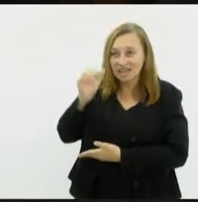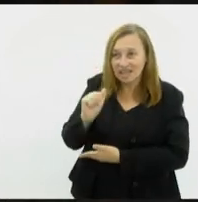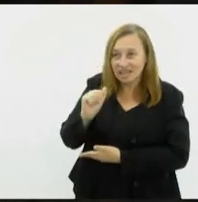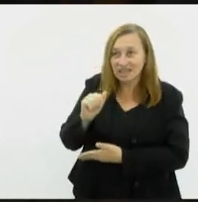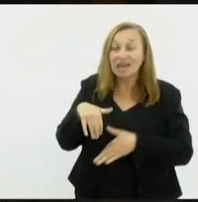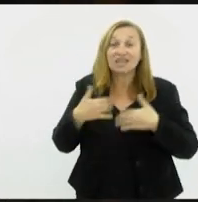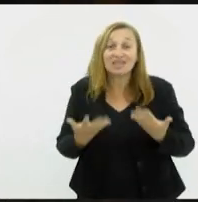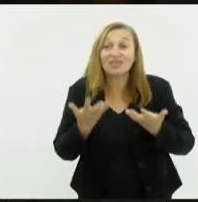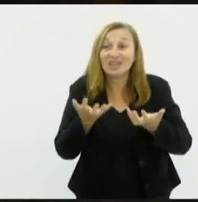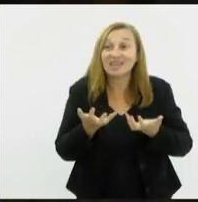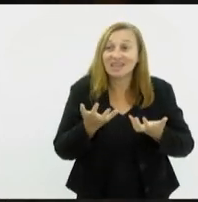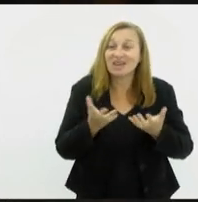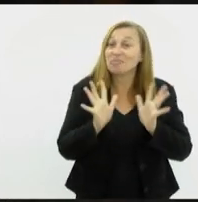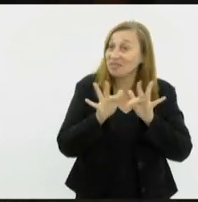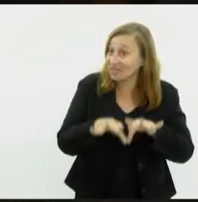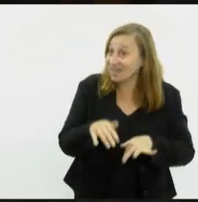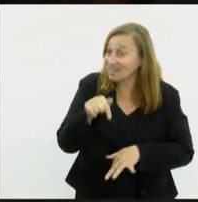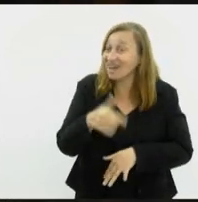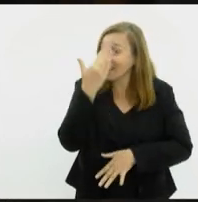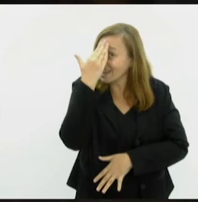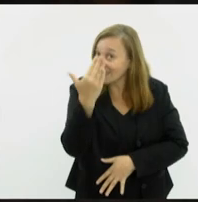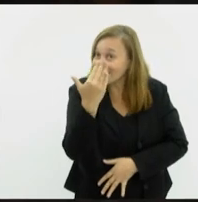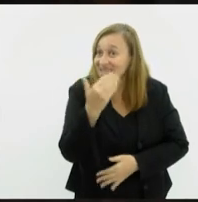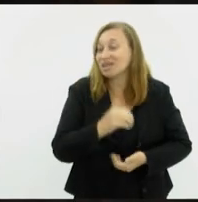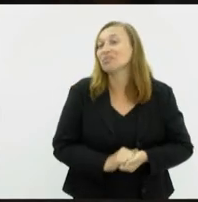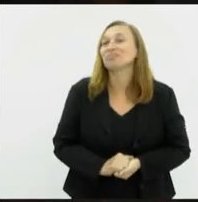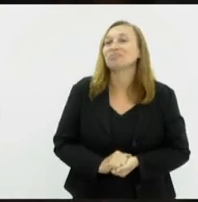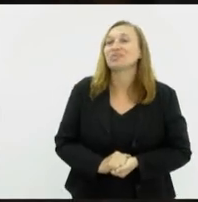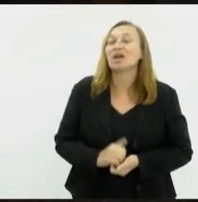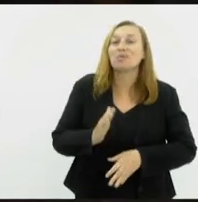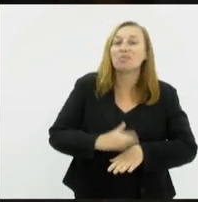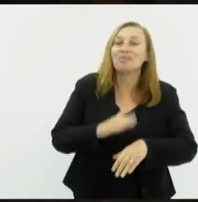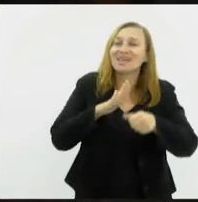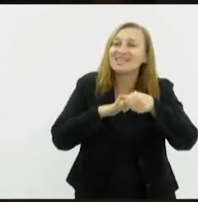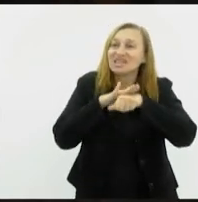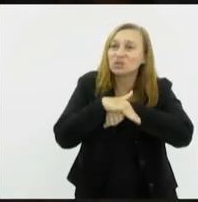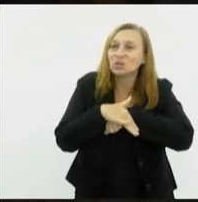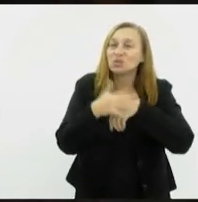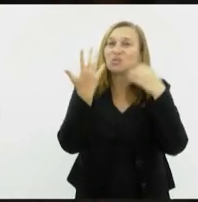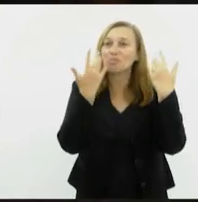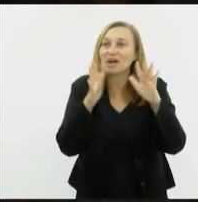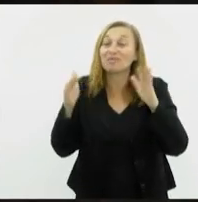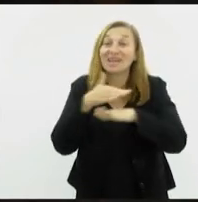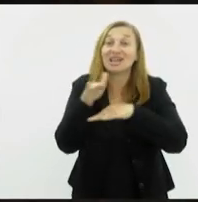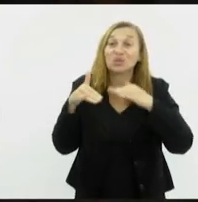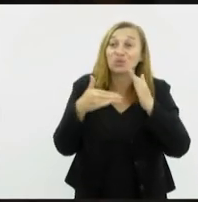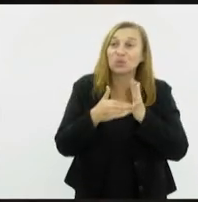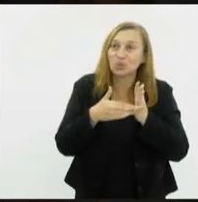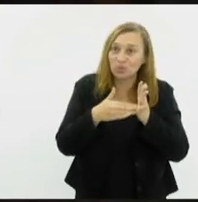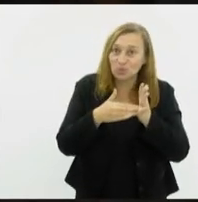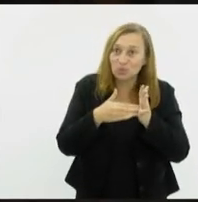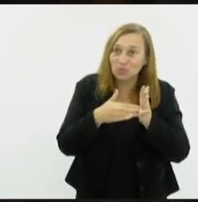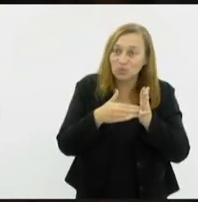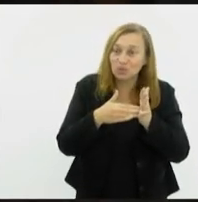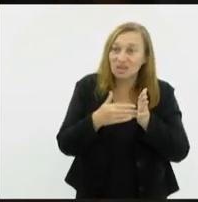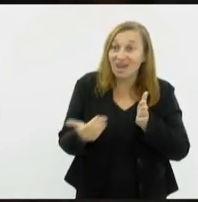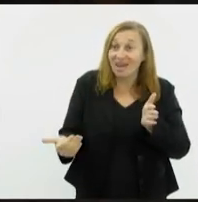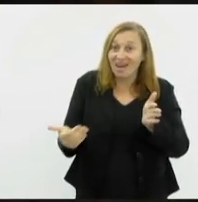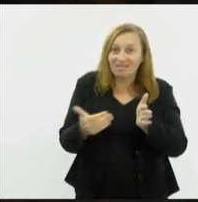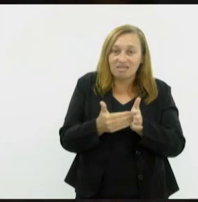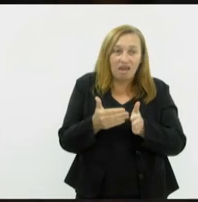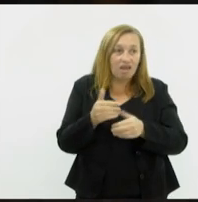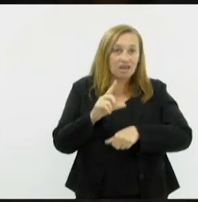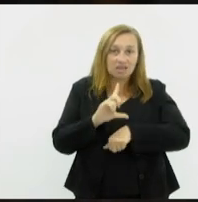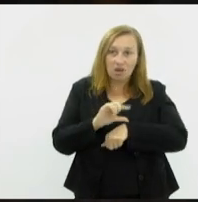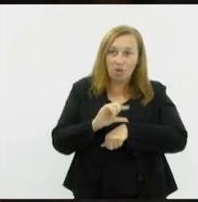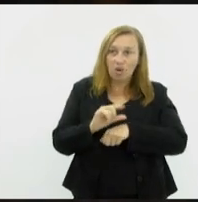Então, queria, para finalizar aqui, agradecer por mais essa noite. Queria saudar aqui a todos que ficaram até essa